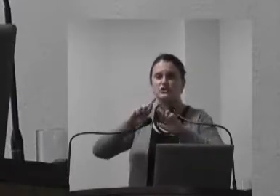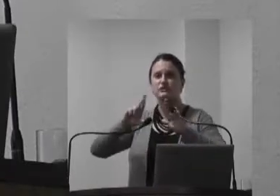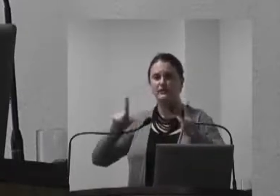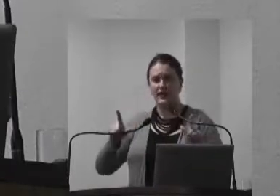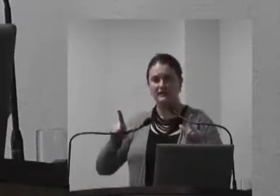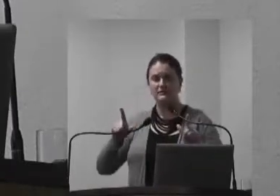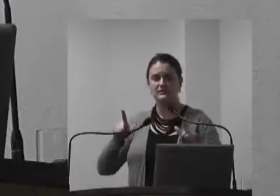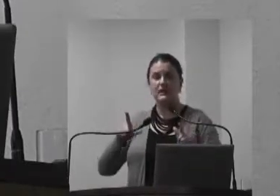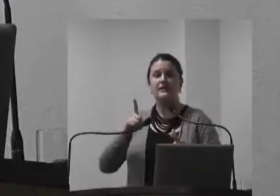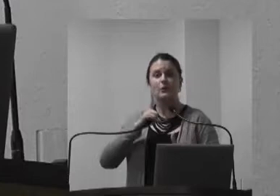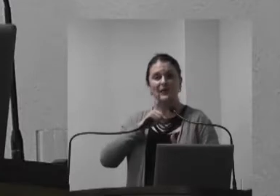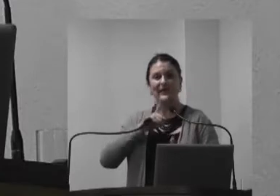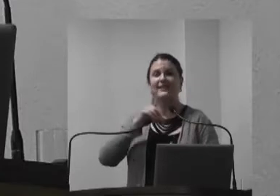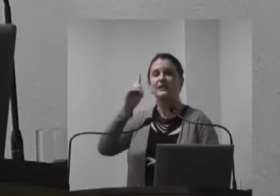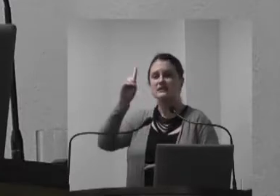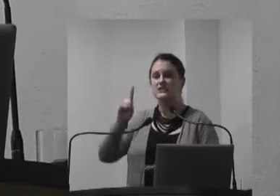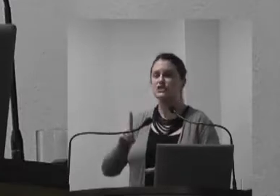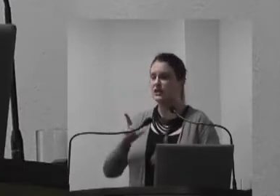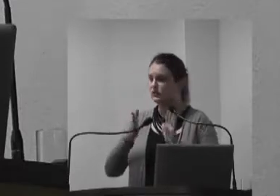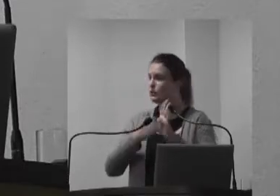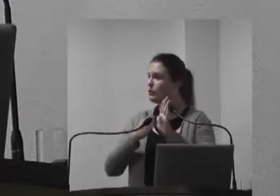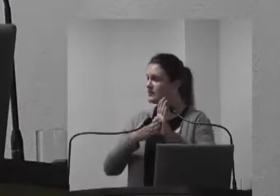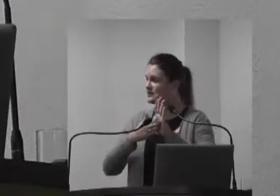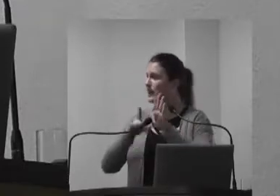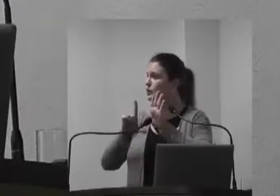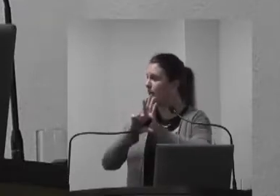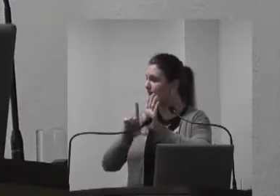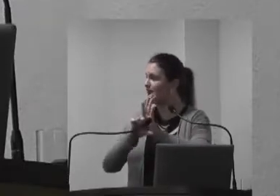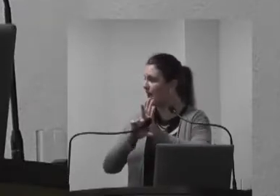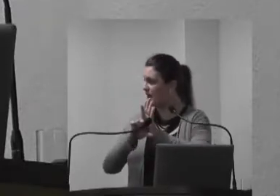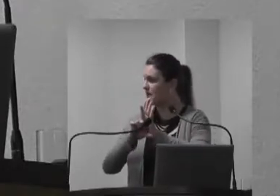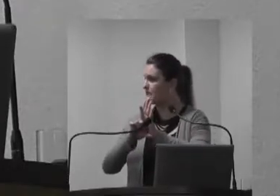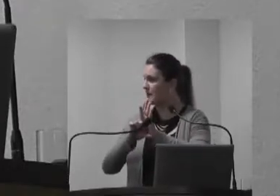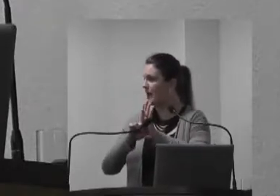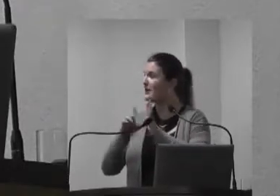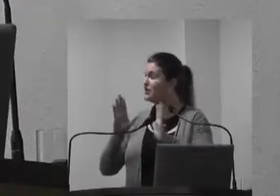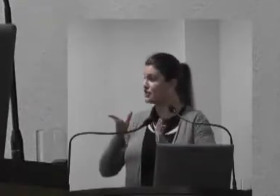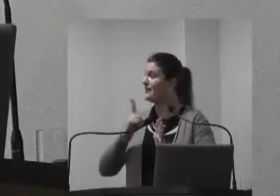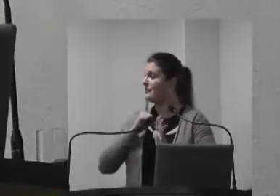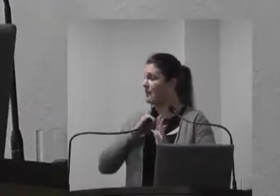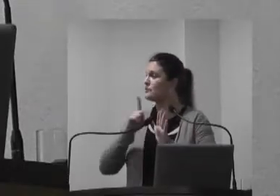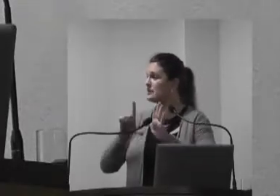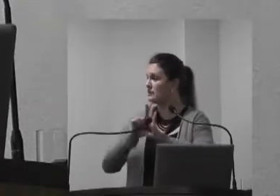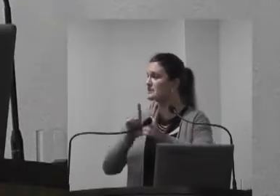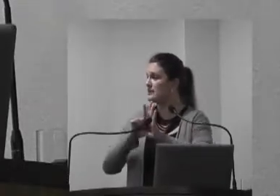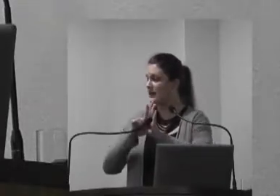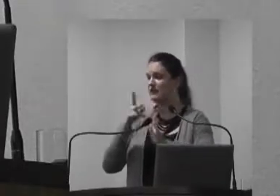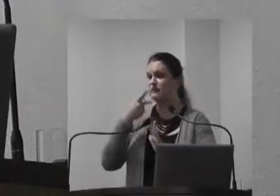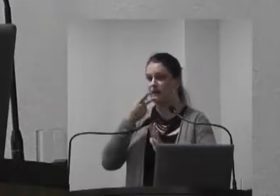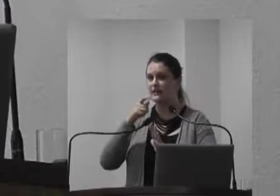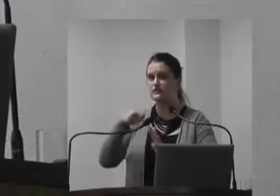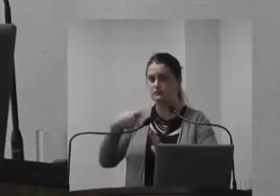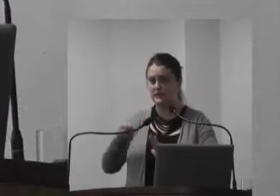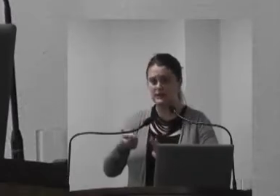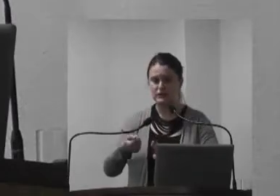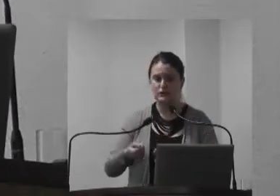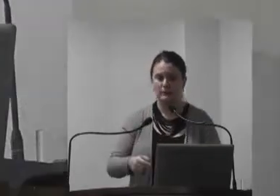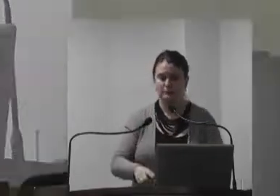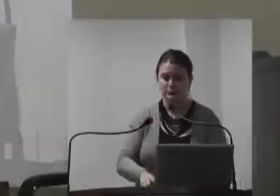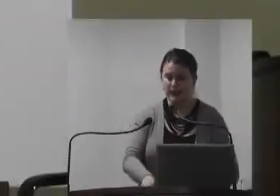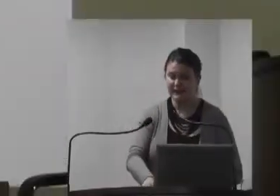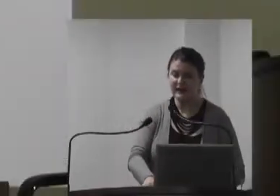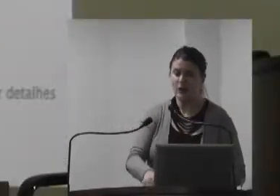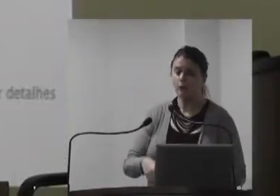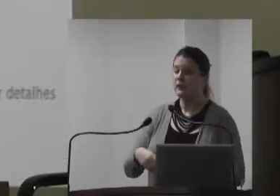falam idiomas diferentes. Então, ele quer ter esse direito conquistado em lei, né, e já temos a nossa lei que fala sobre